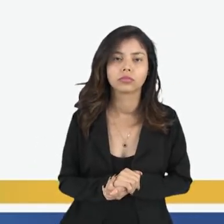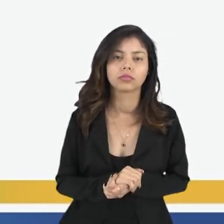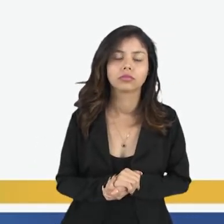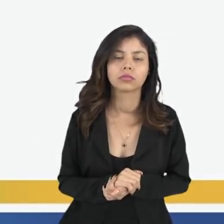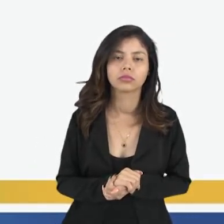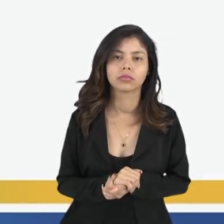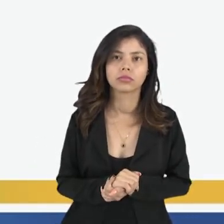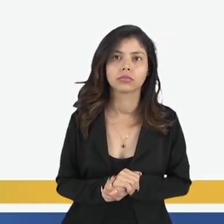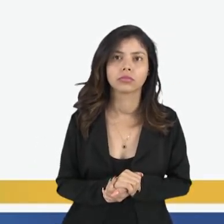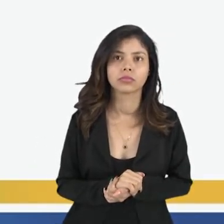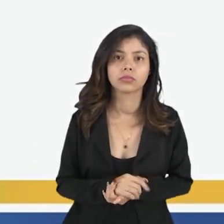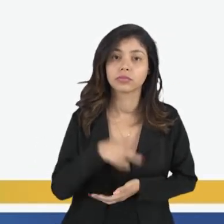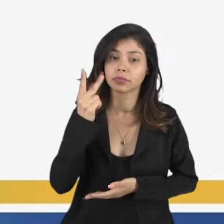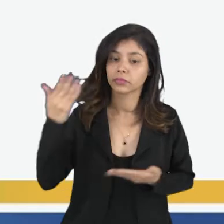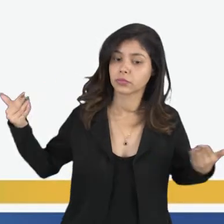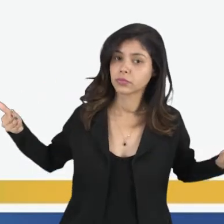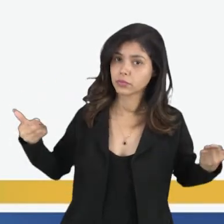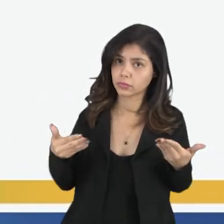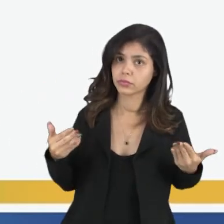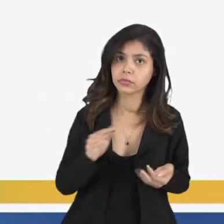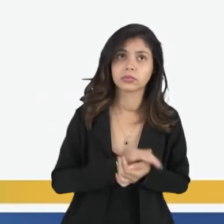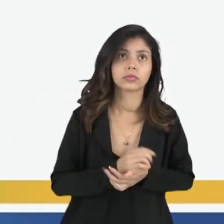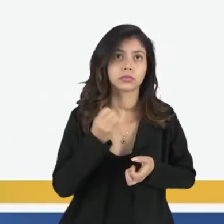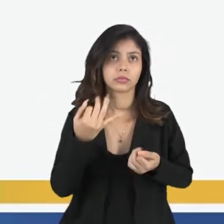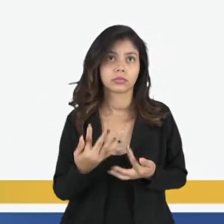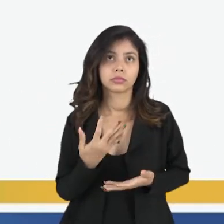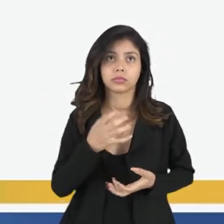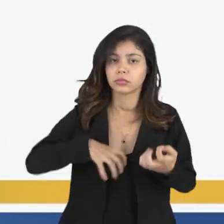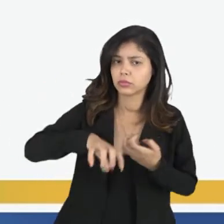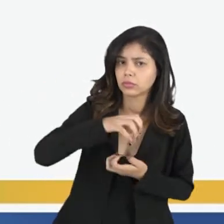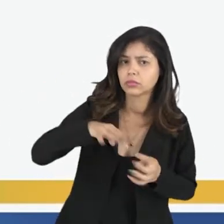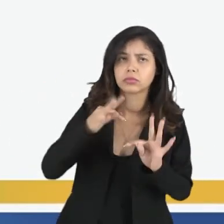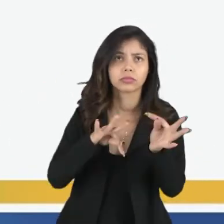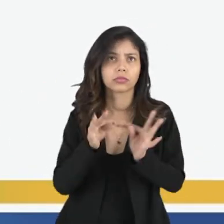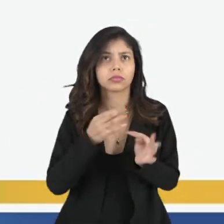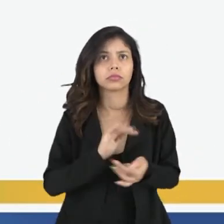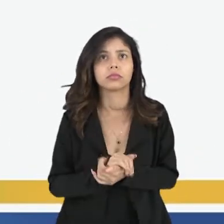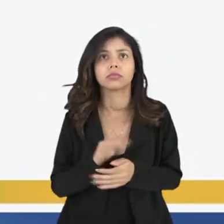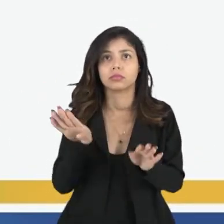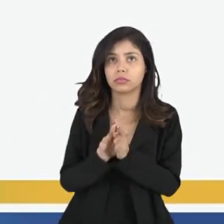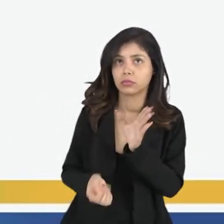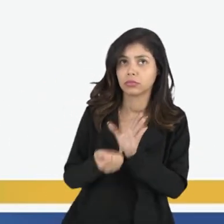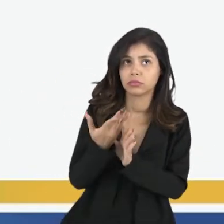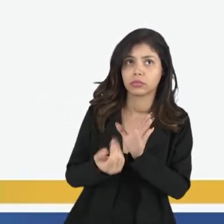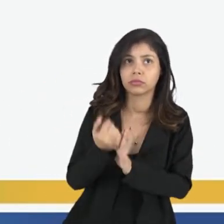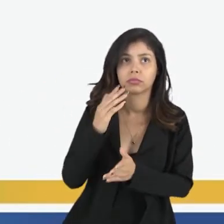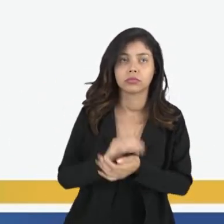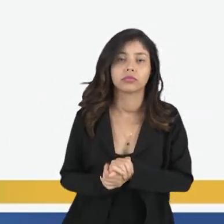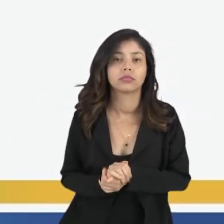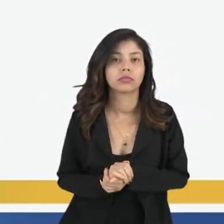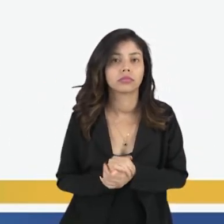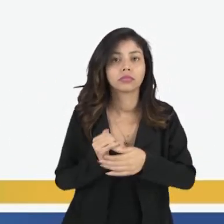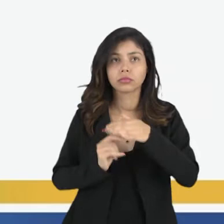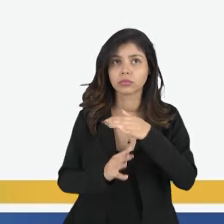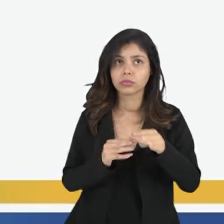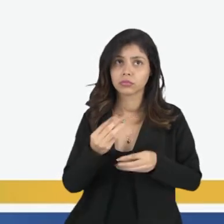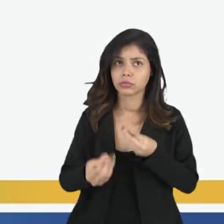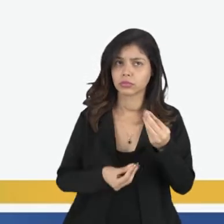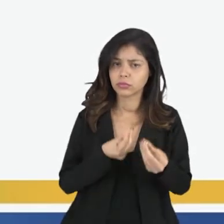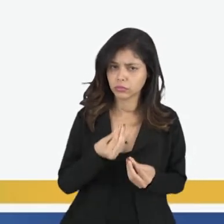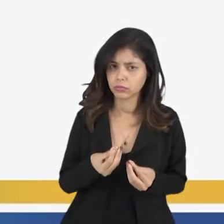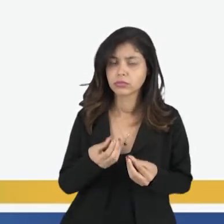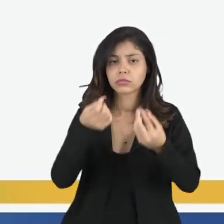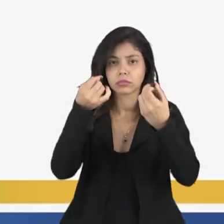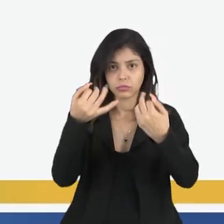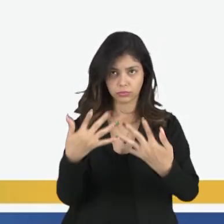muito relevantes falar aqui, que é em relação à evolução tecnológica nas formas de produção e nos meios de transporte, como eu